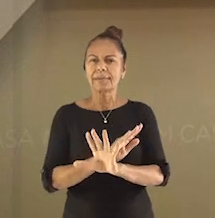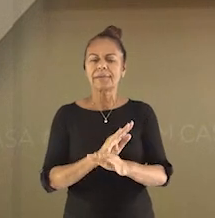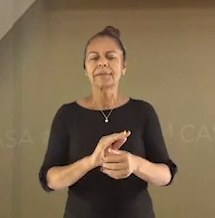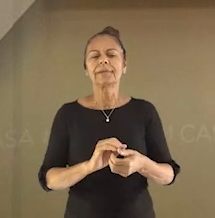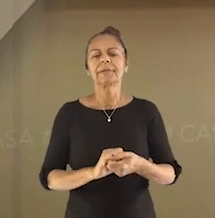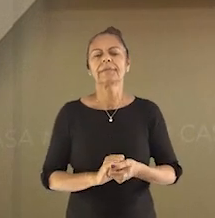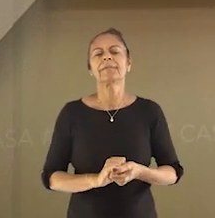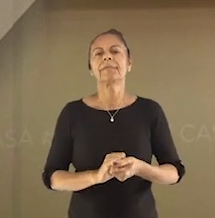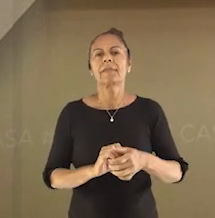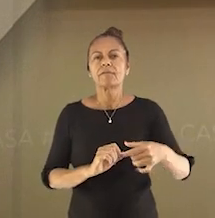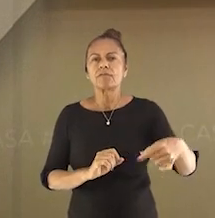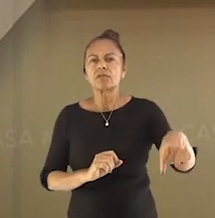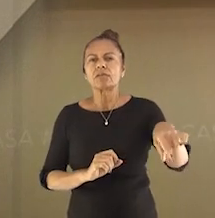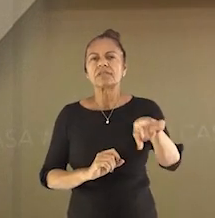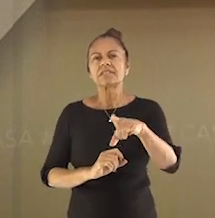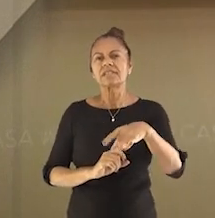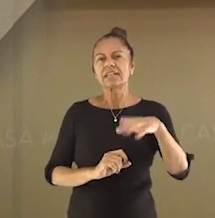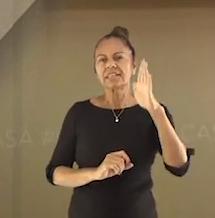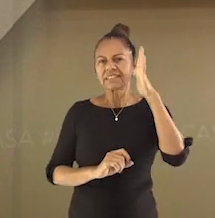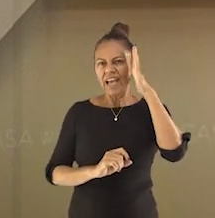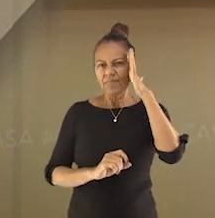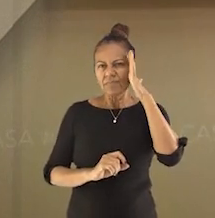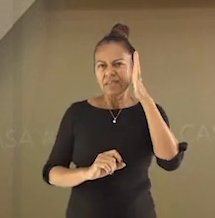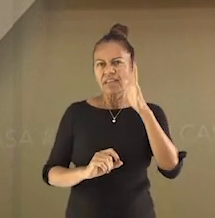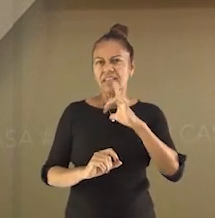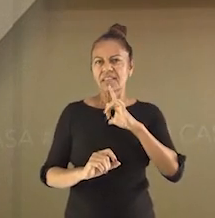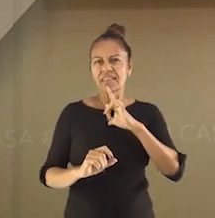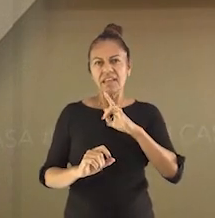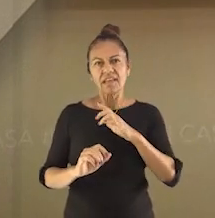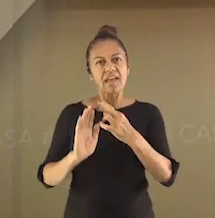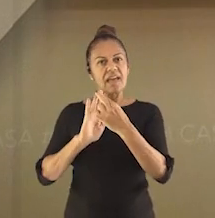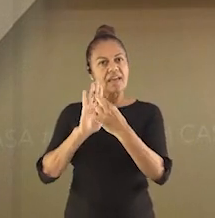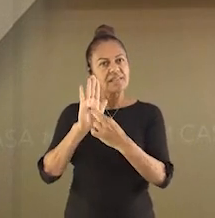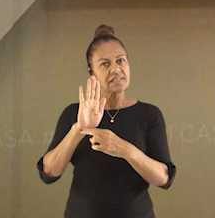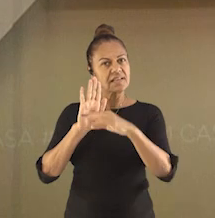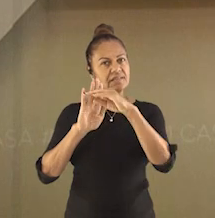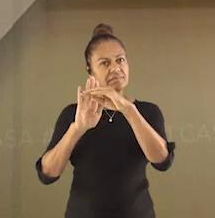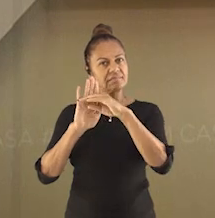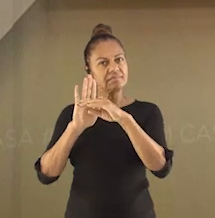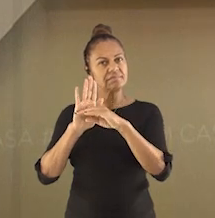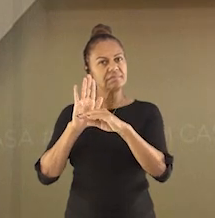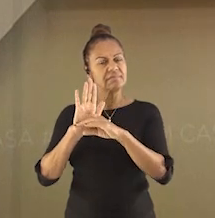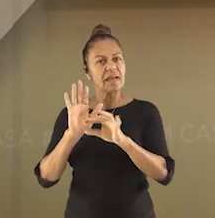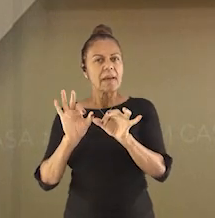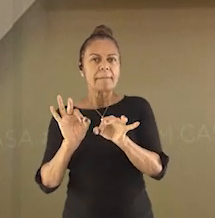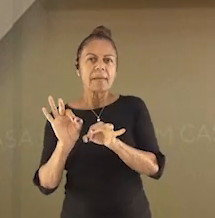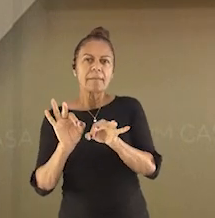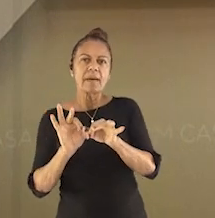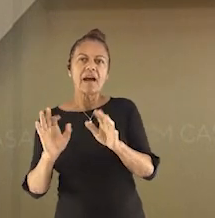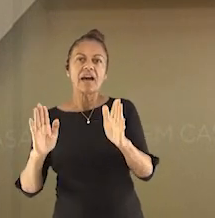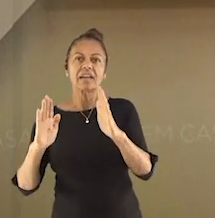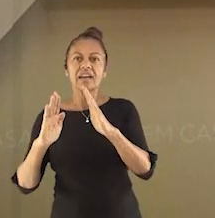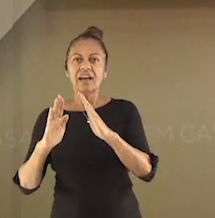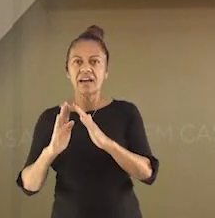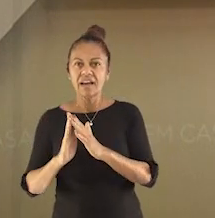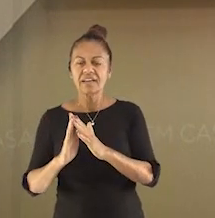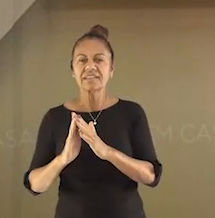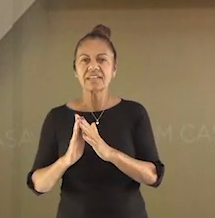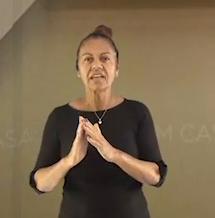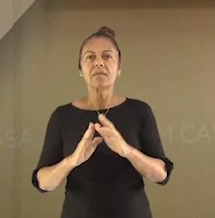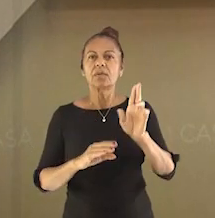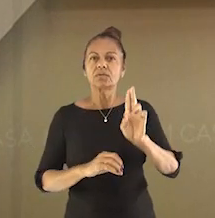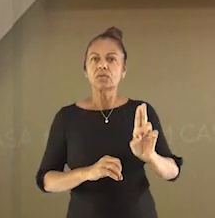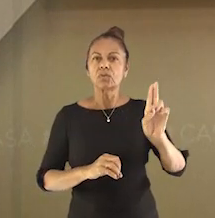e preparado, ou seja, o esterco pronto. E vocês sabiam que há receitas simples